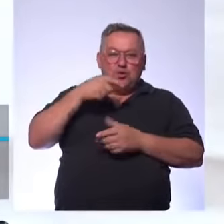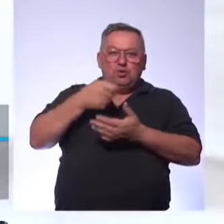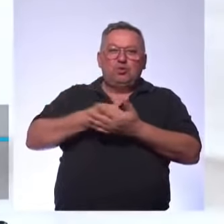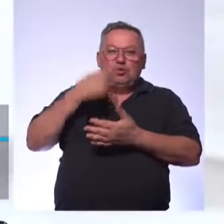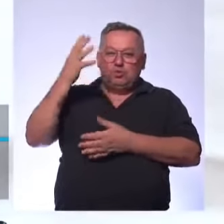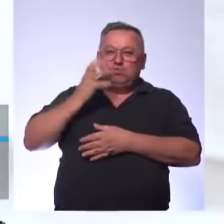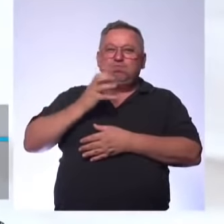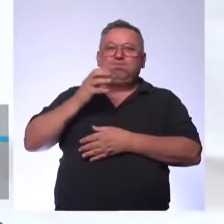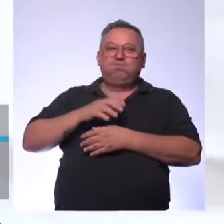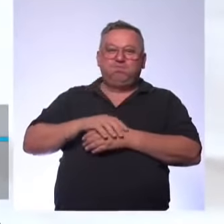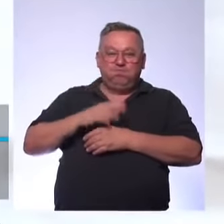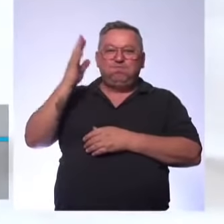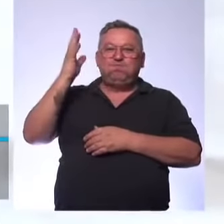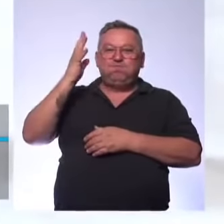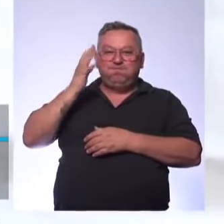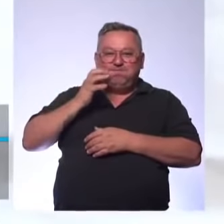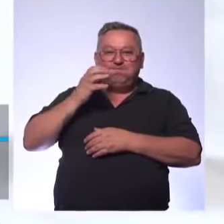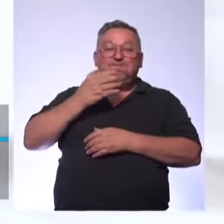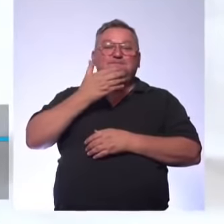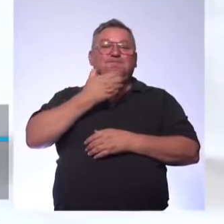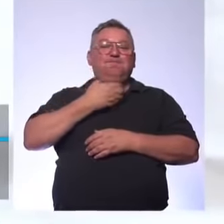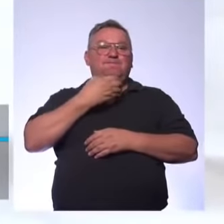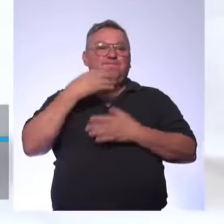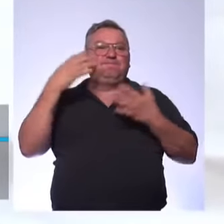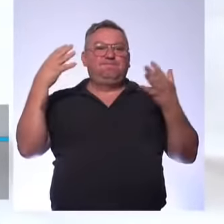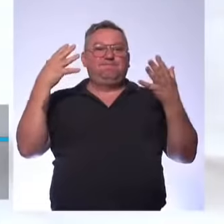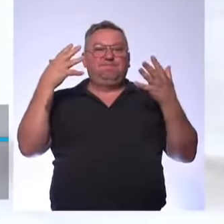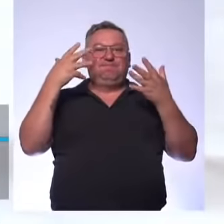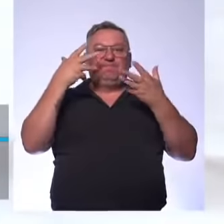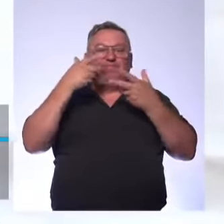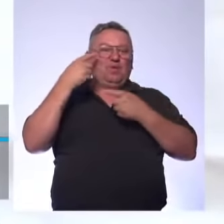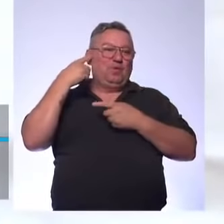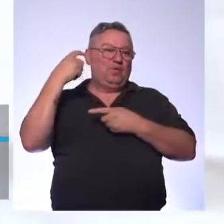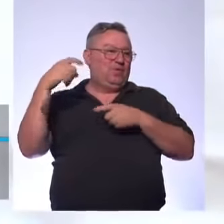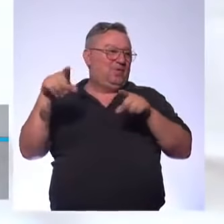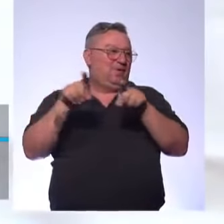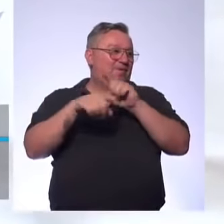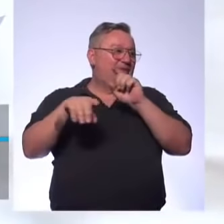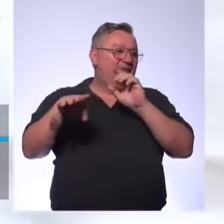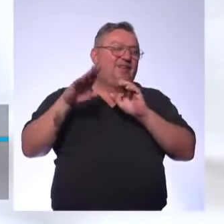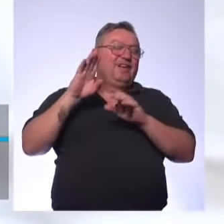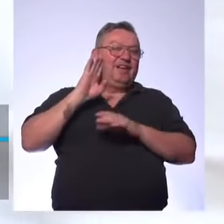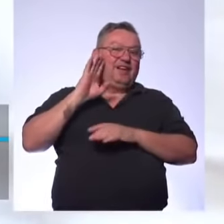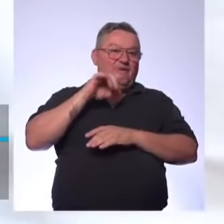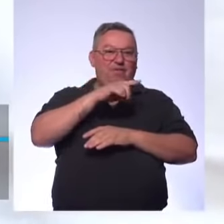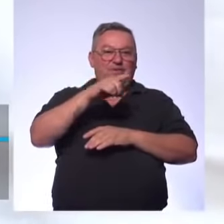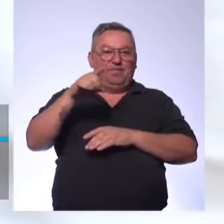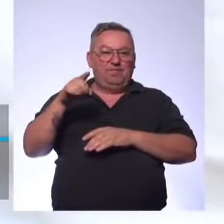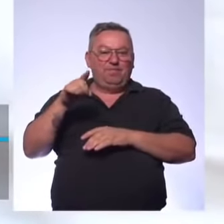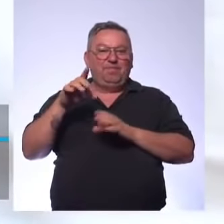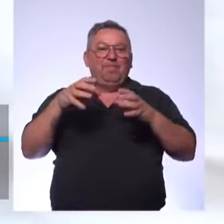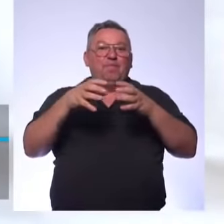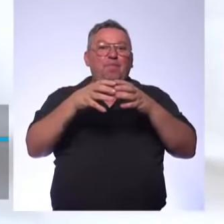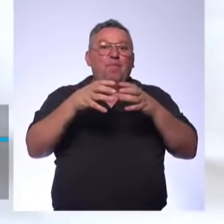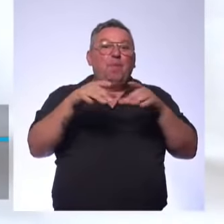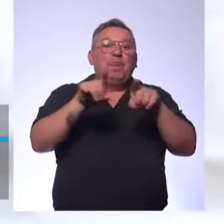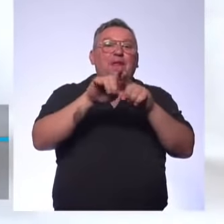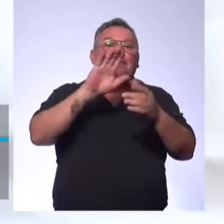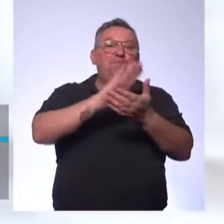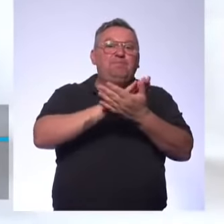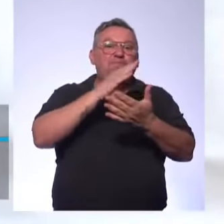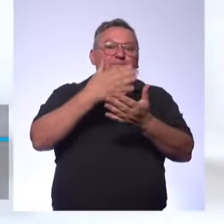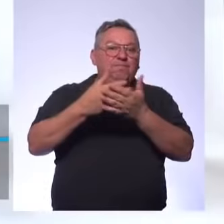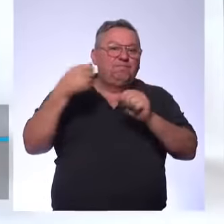hein? E ele deixa a nossa voz bonita, o som para chegar bem legal até vocês. A galera de Libras,